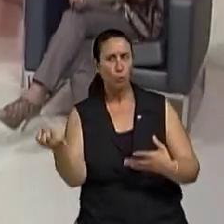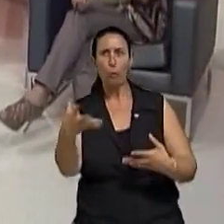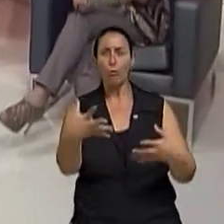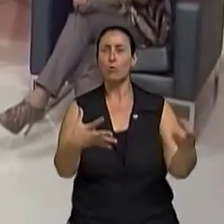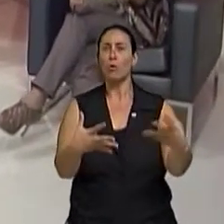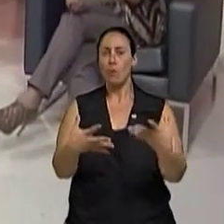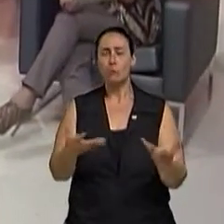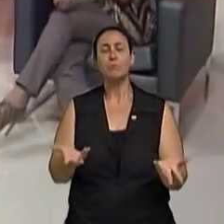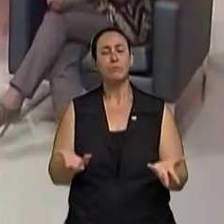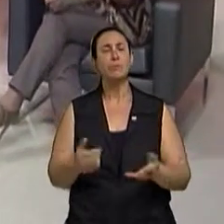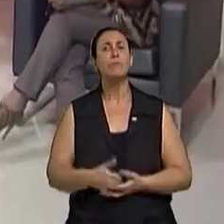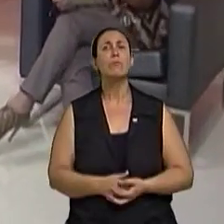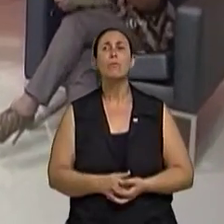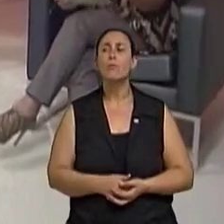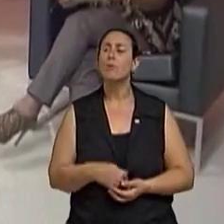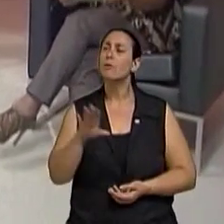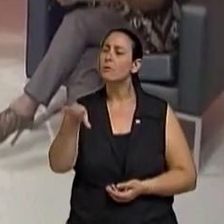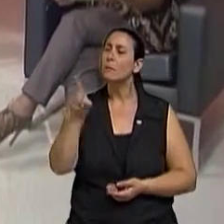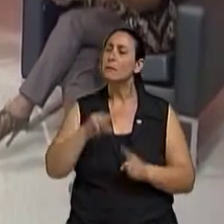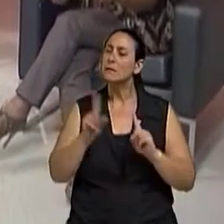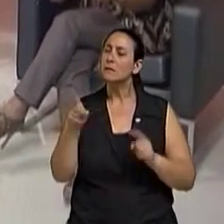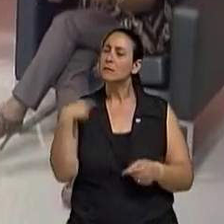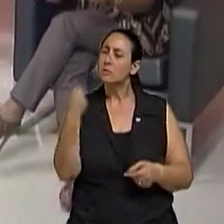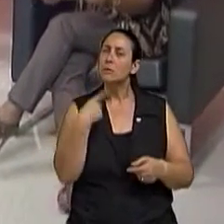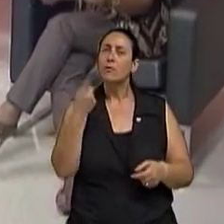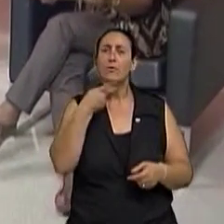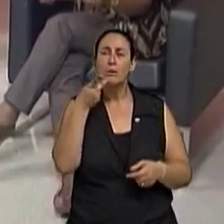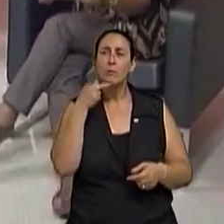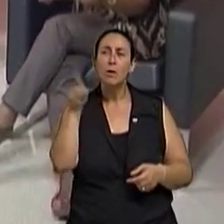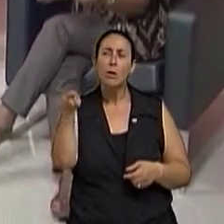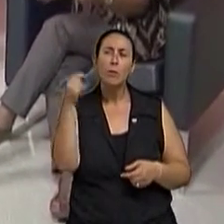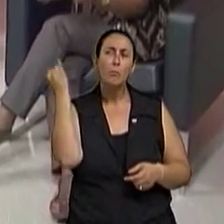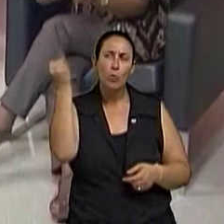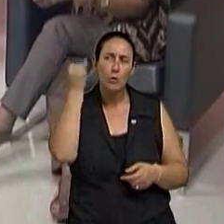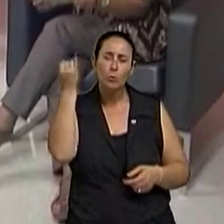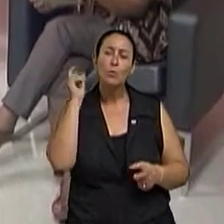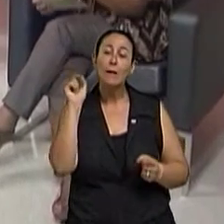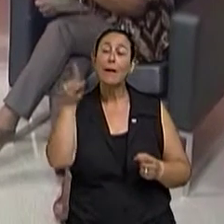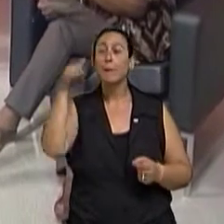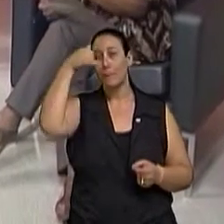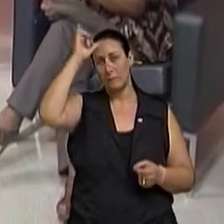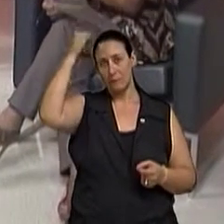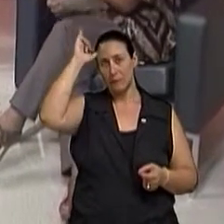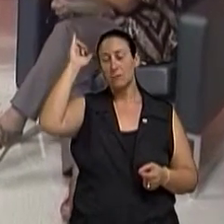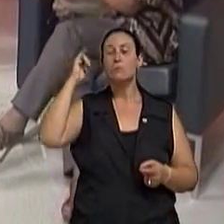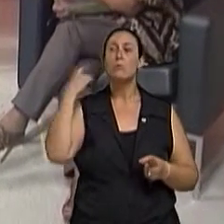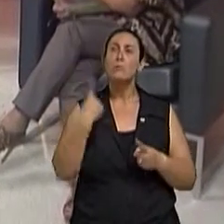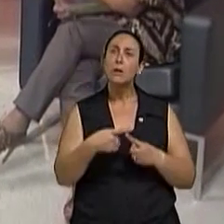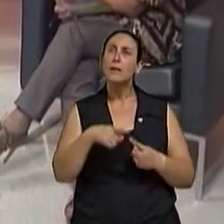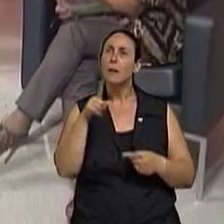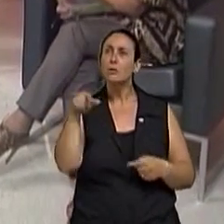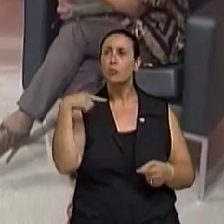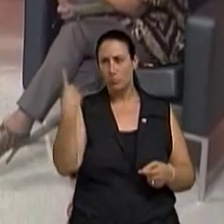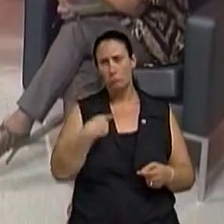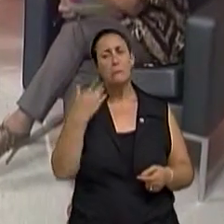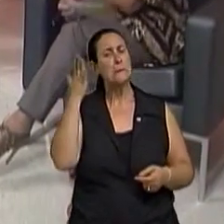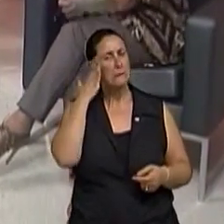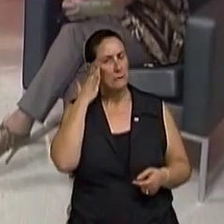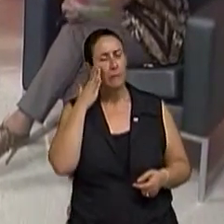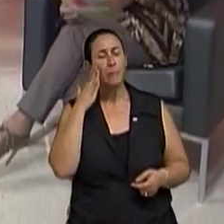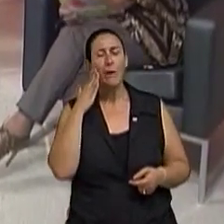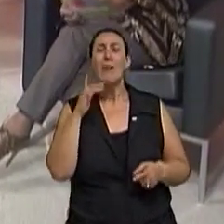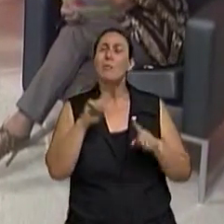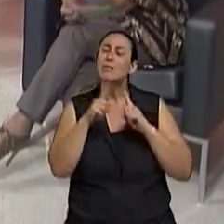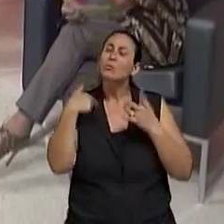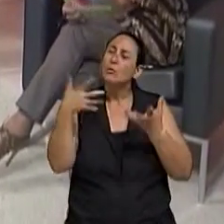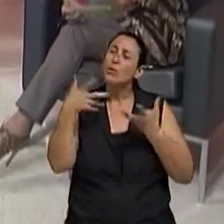Claro. Mas a gente falou aqui em situações muito importantes e a prevenção a gente sabe que é fundamental, né, doutor? Então, eu